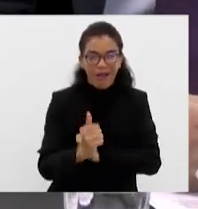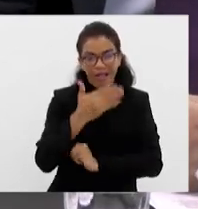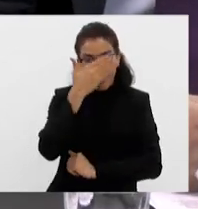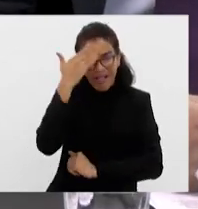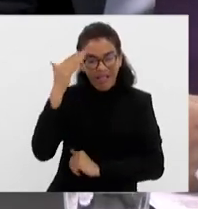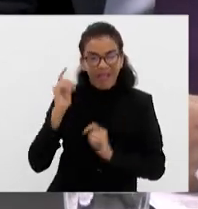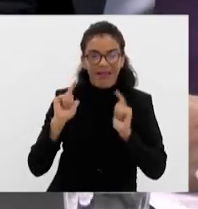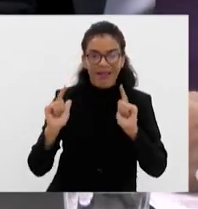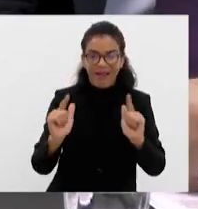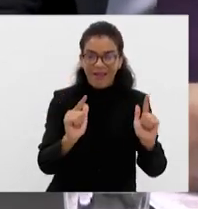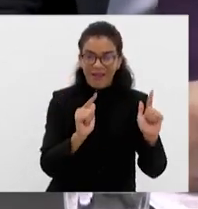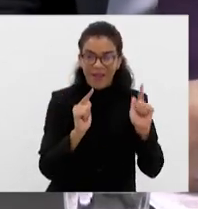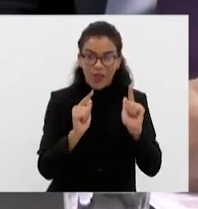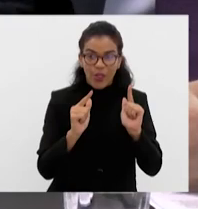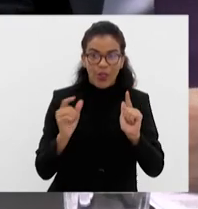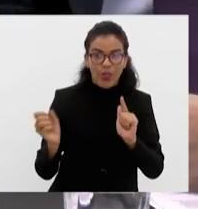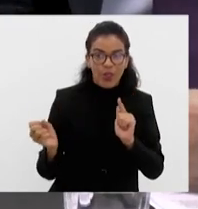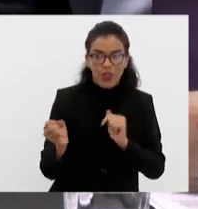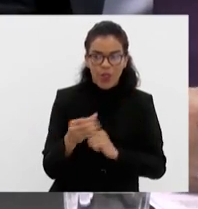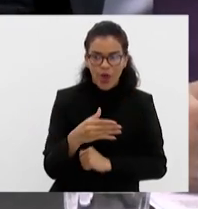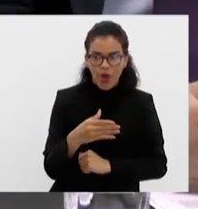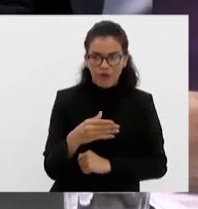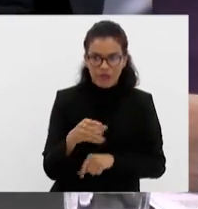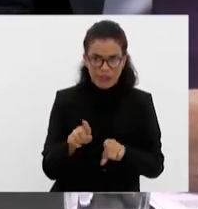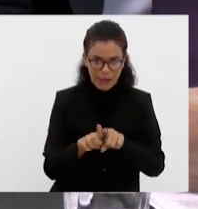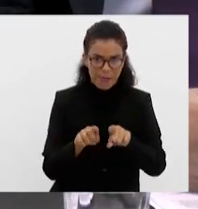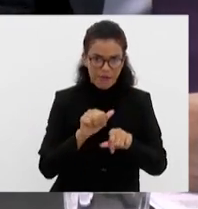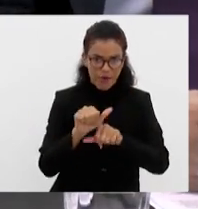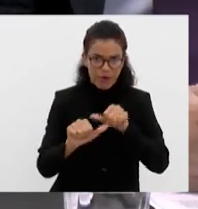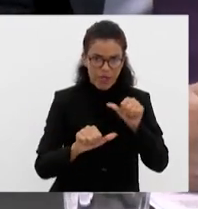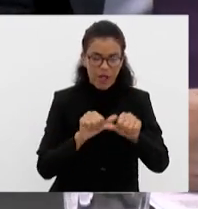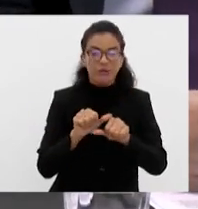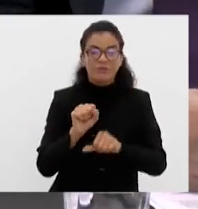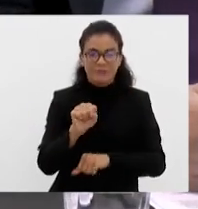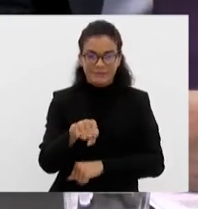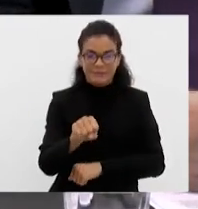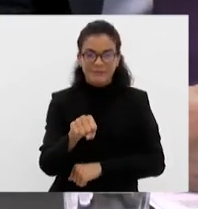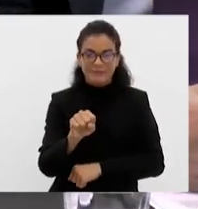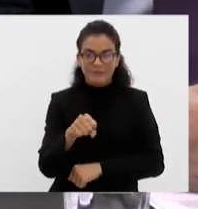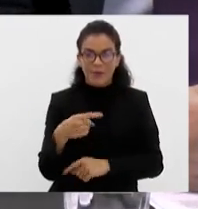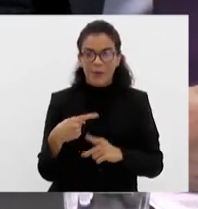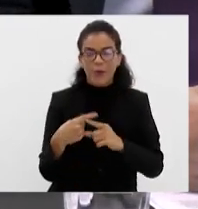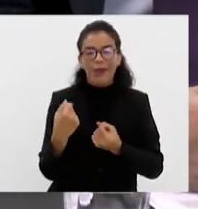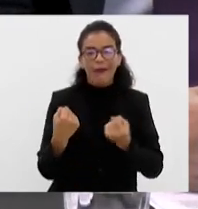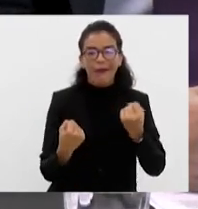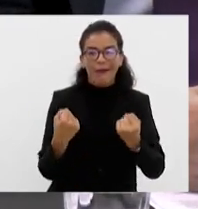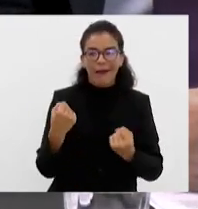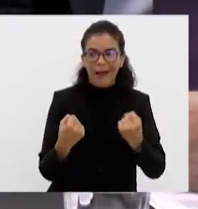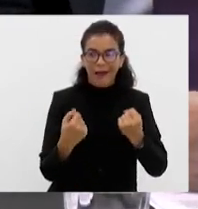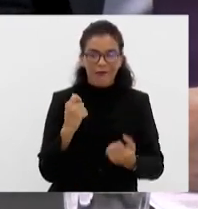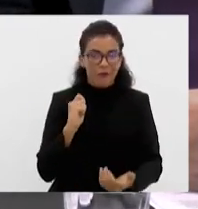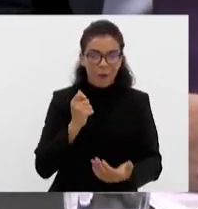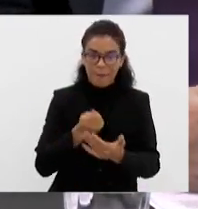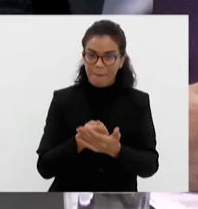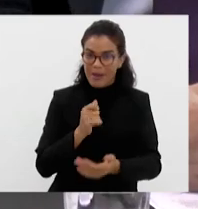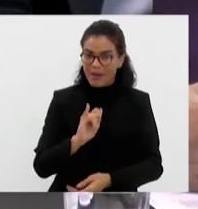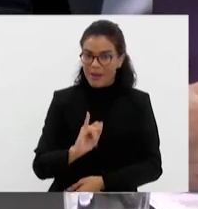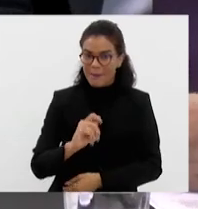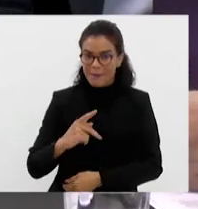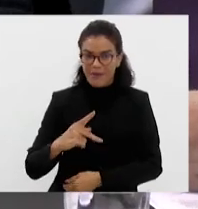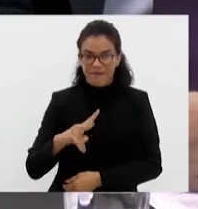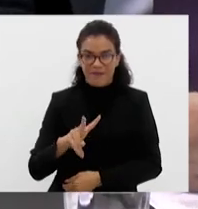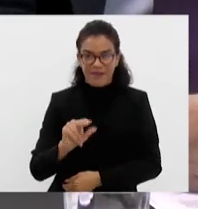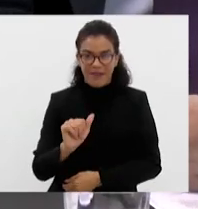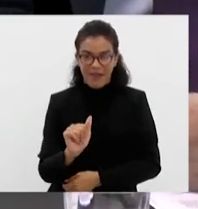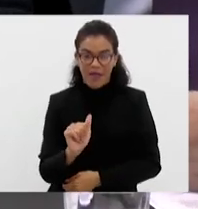aeronaves novas. Isso também foi alterado? Foi porque alterado. Veículo, quando é carro, você não paga IPVA sobre